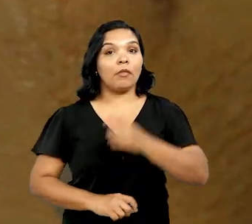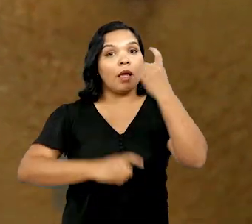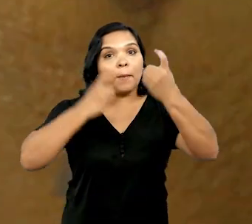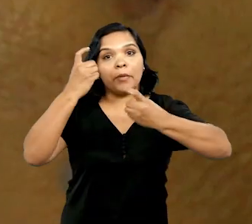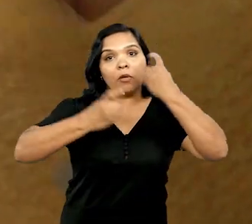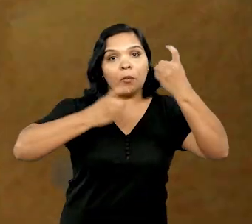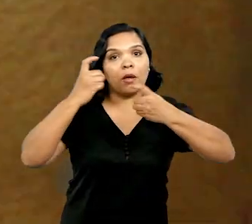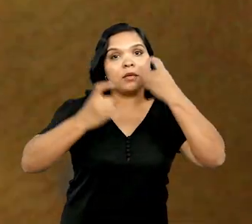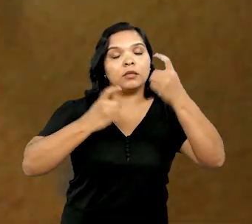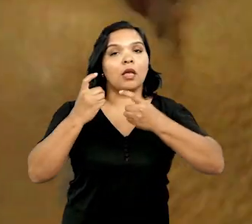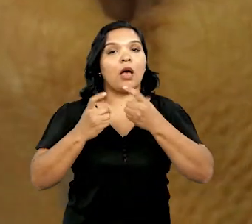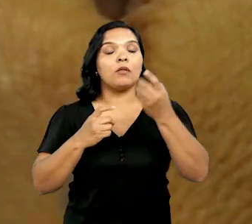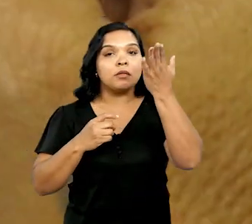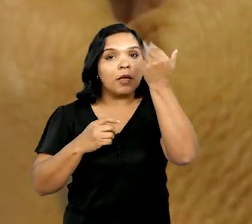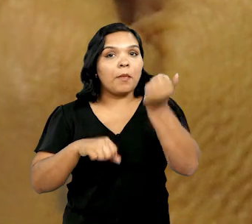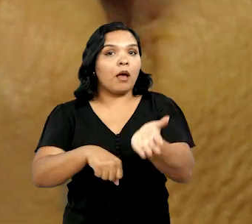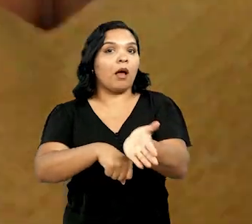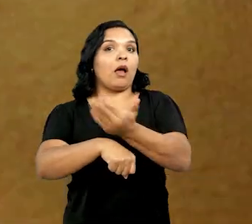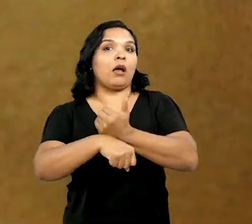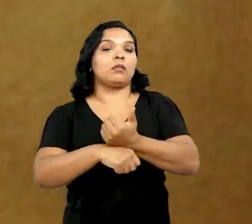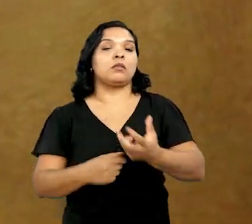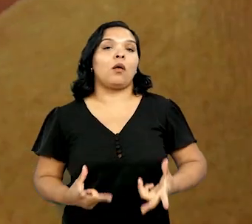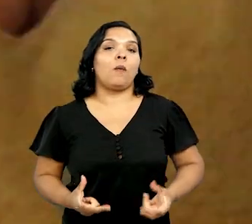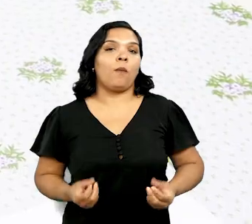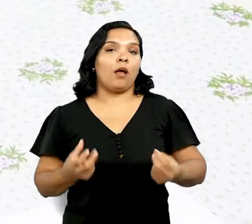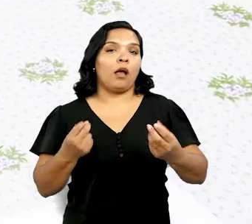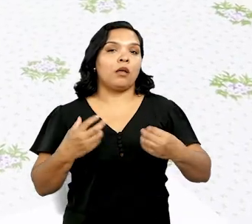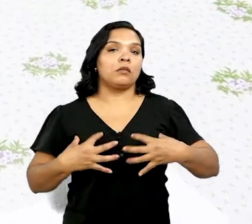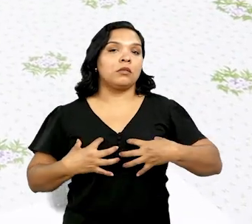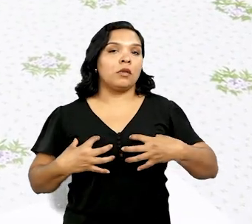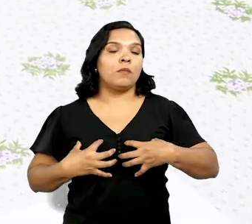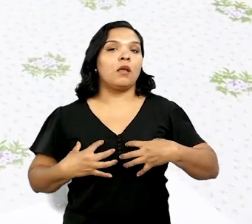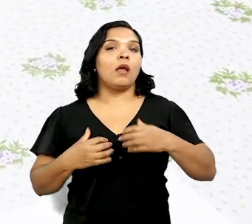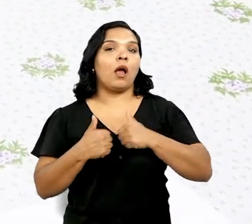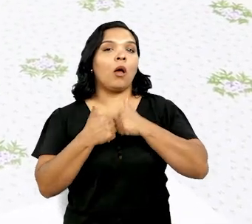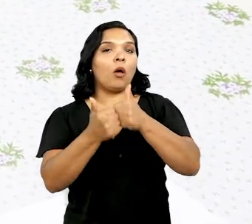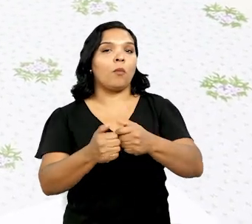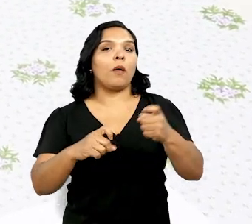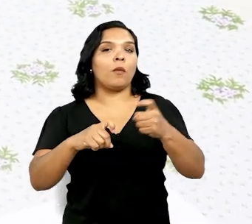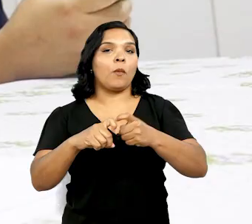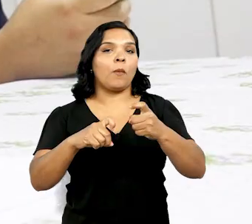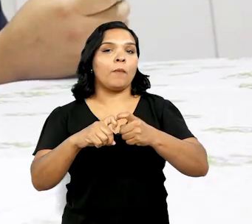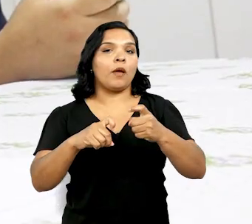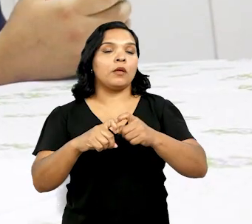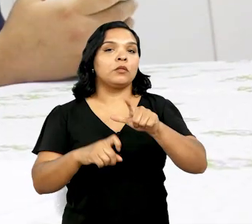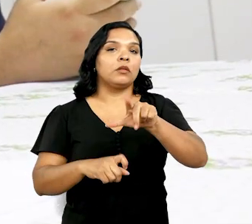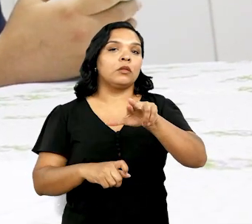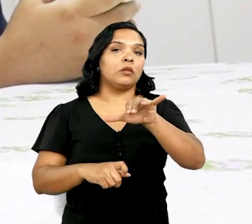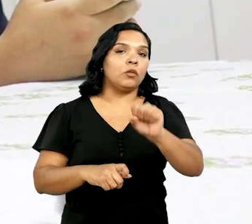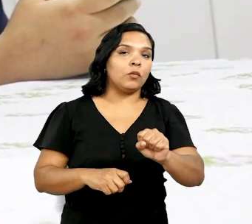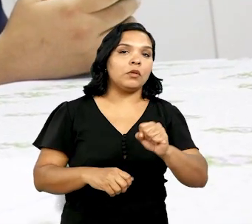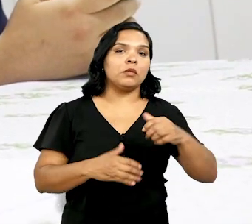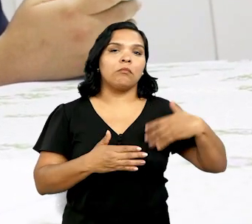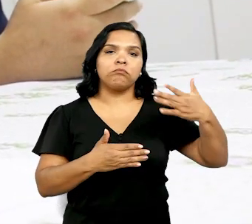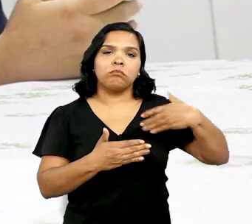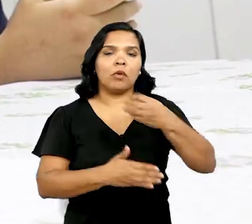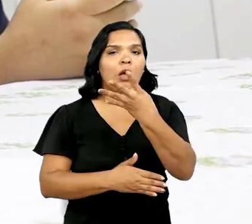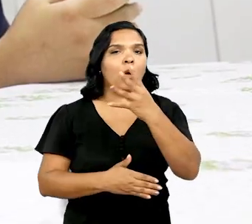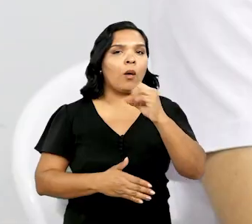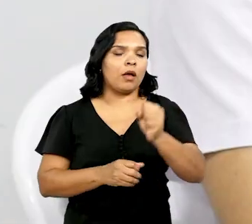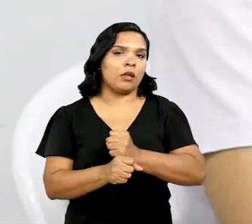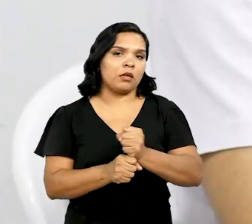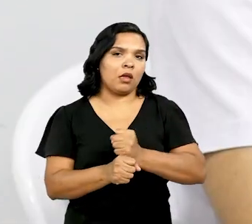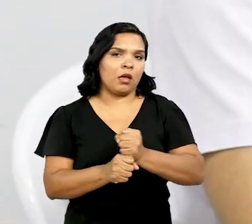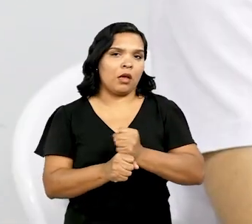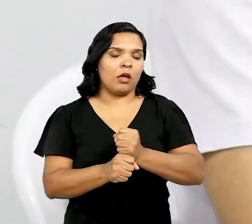A preocupação em rastrear o câncer de mama com antecedência acompanha o médico mastologista Luiz Porto há mais de 40 anos.